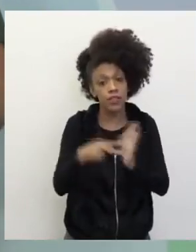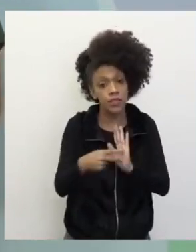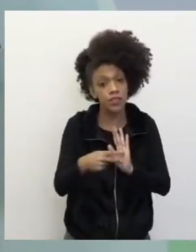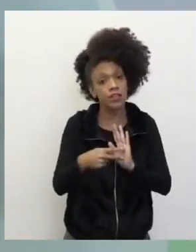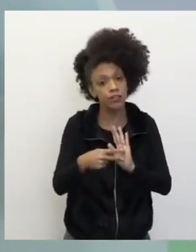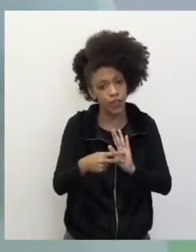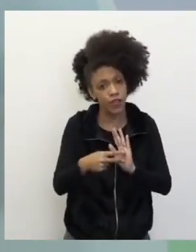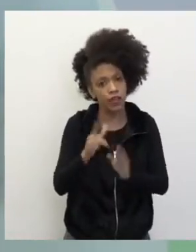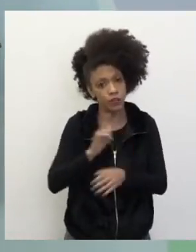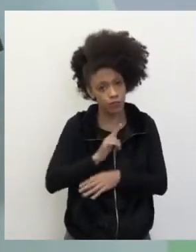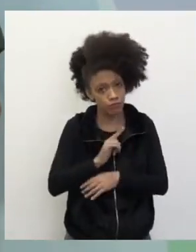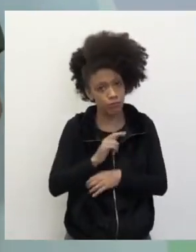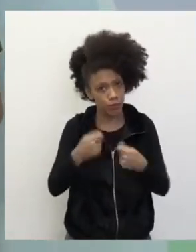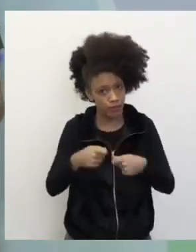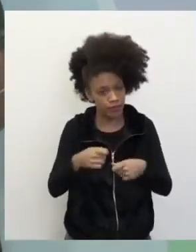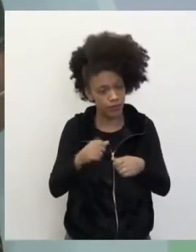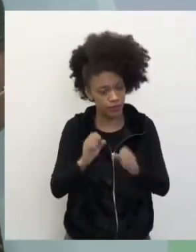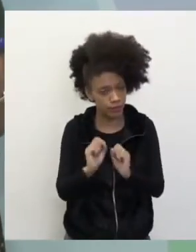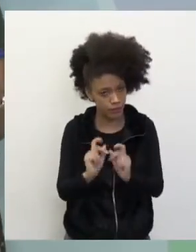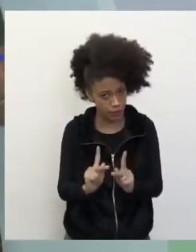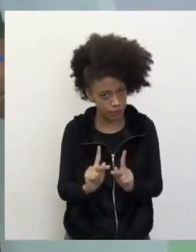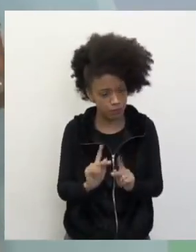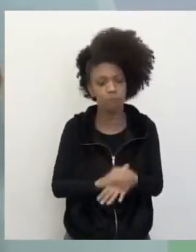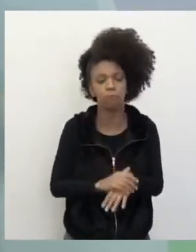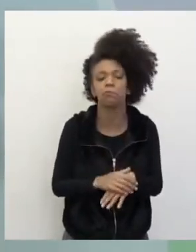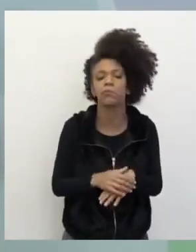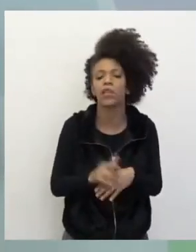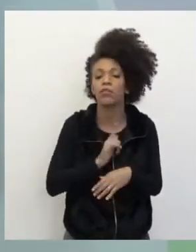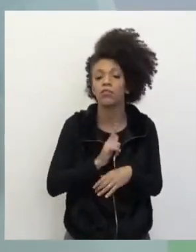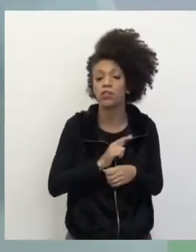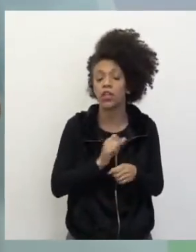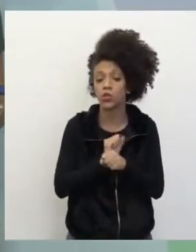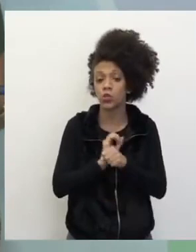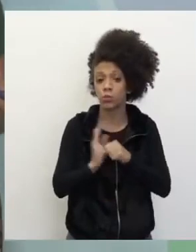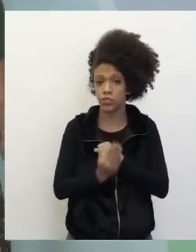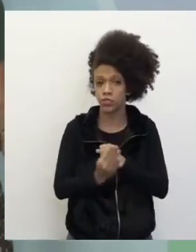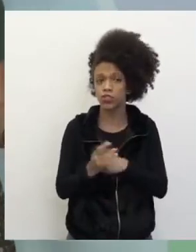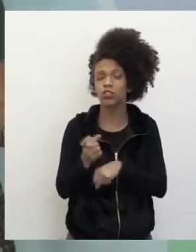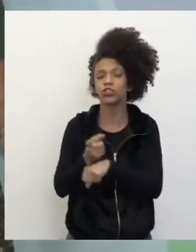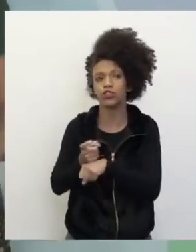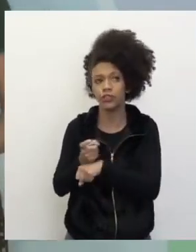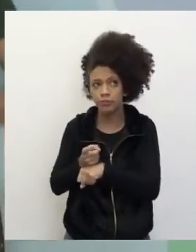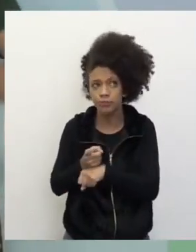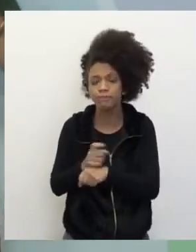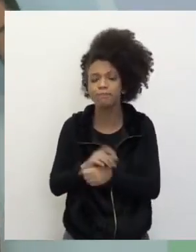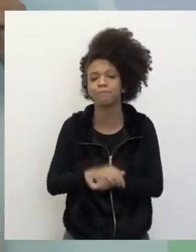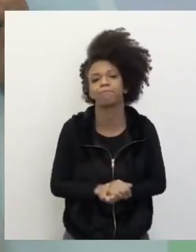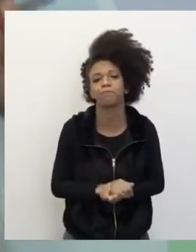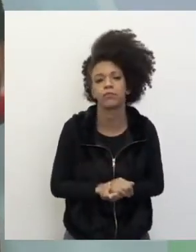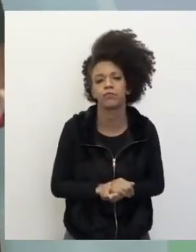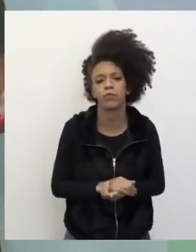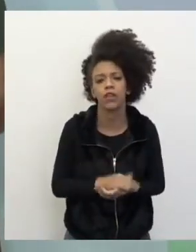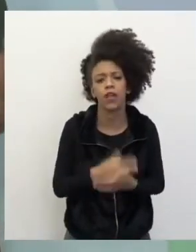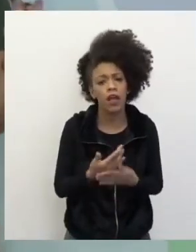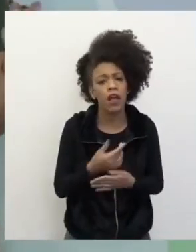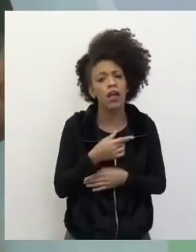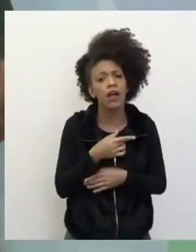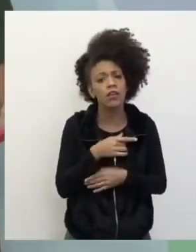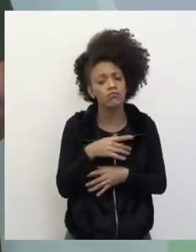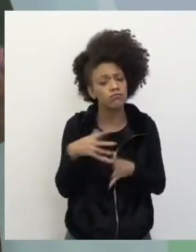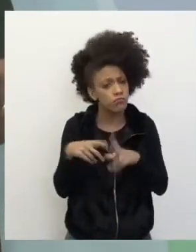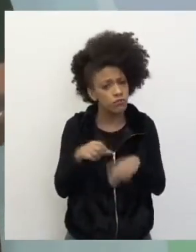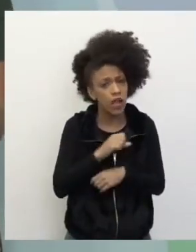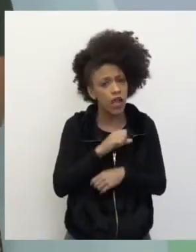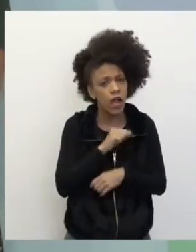é subordinada à outra, certo? E aí eu tenho as substantivas, adjetivas e adverbiais. Elas são adverbiais por